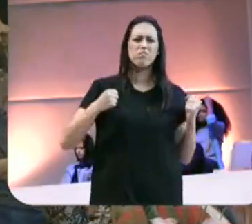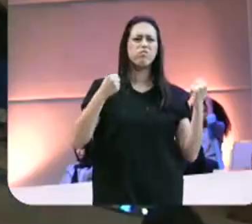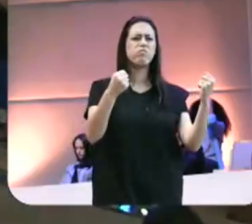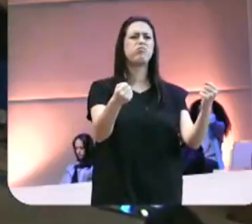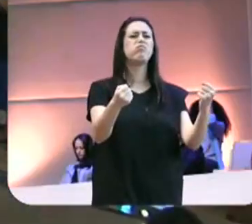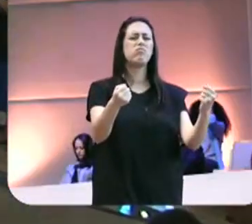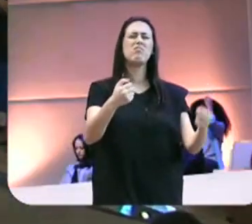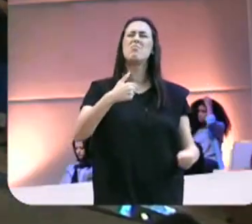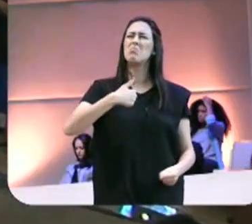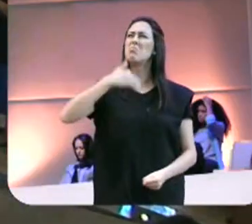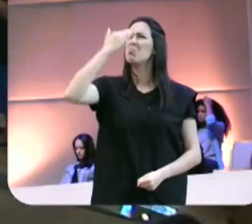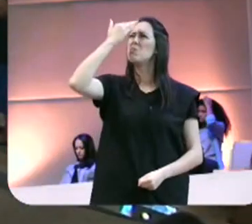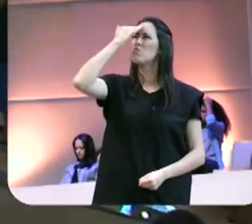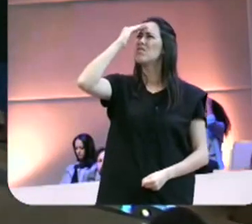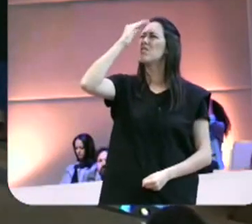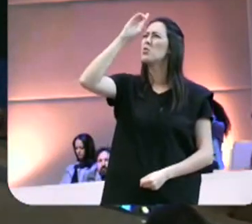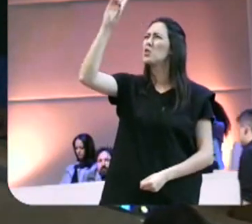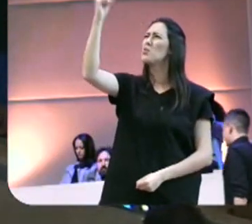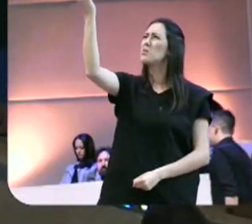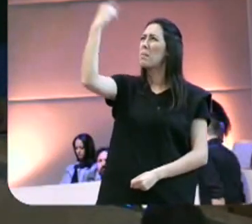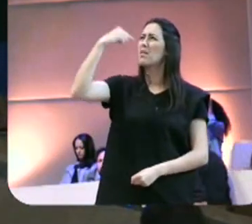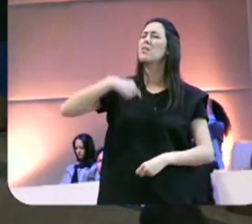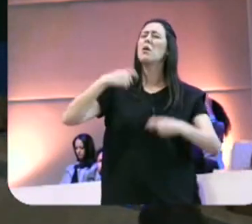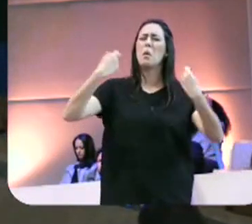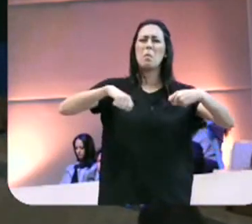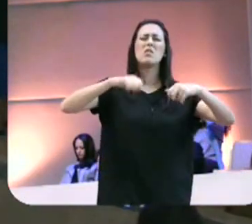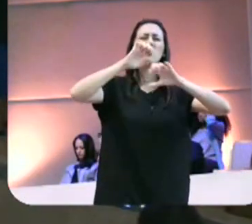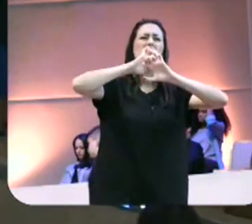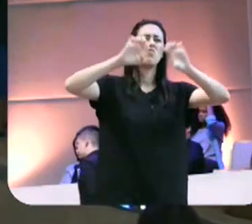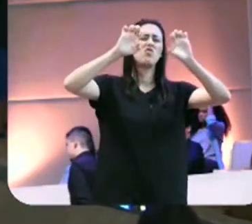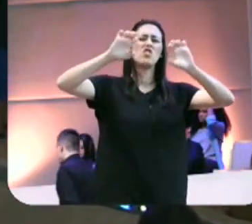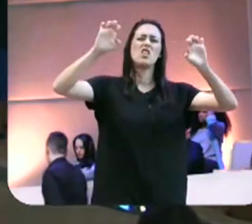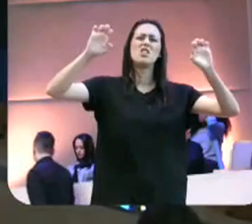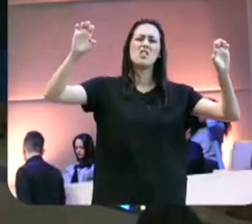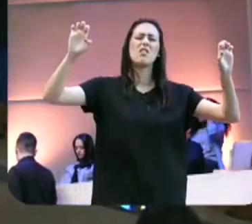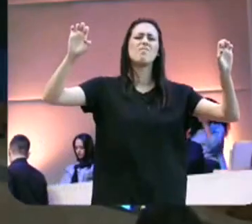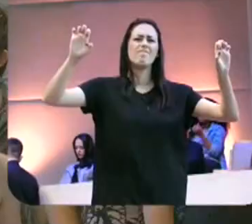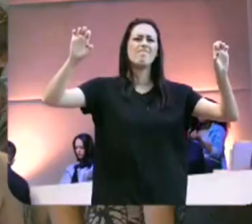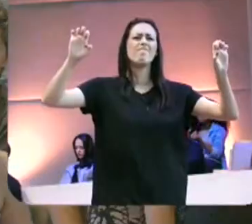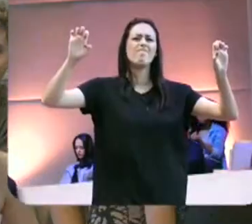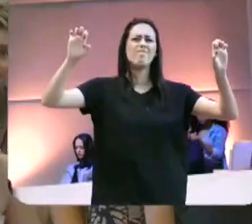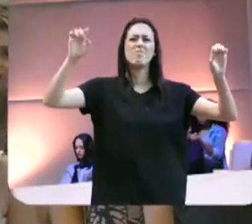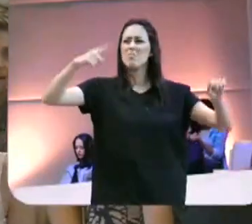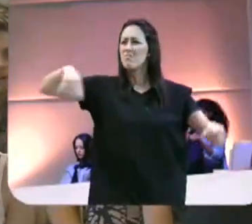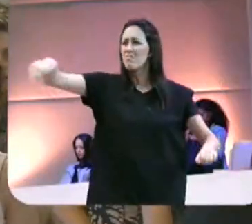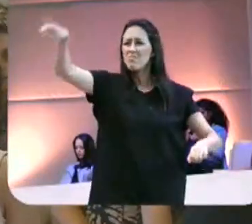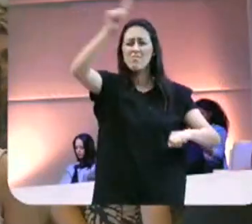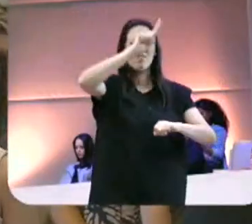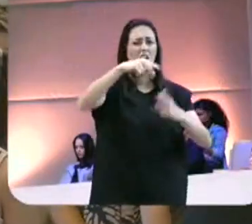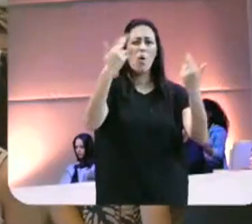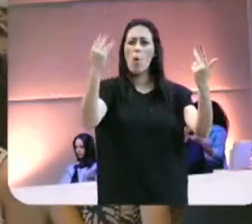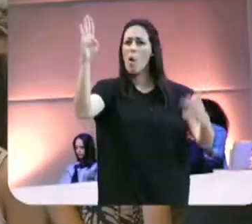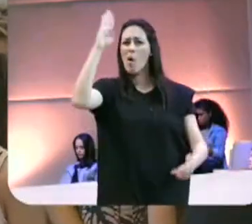que essa é a convocação do Senhor para a sua igreja. Meus irmãos, nós temos um exército aqui de pé.